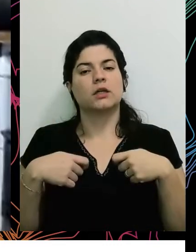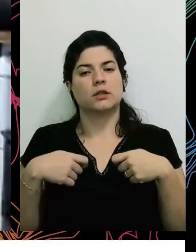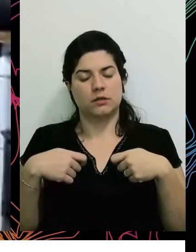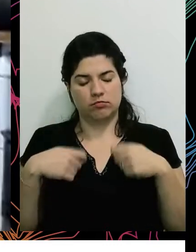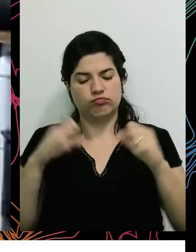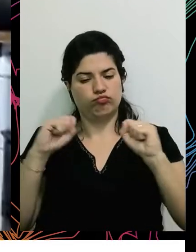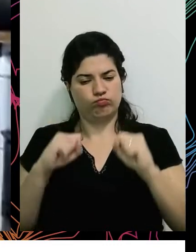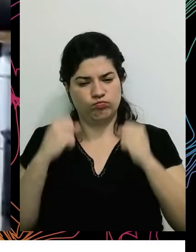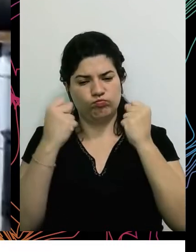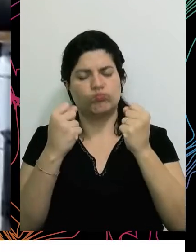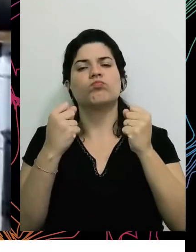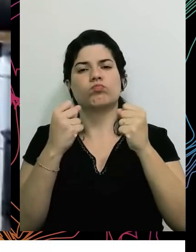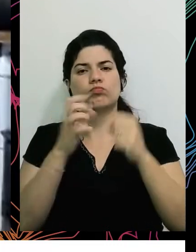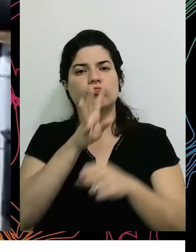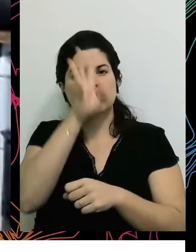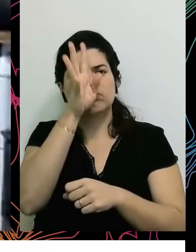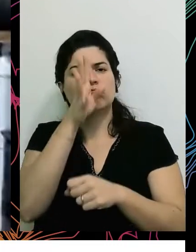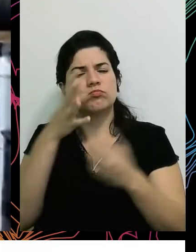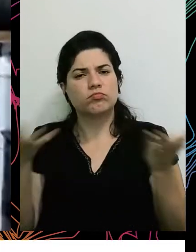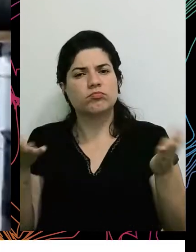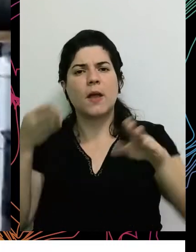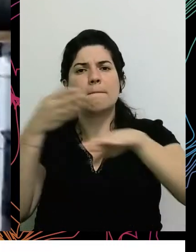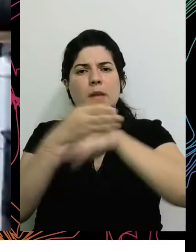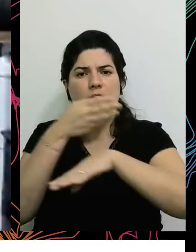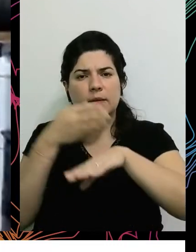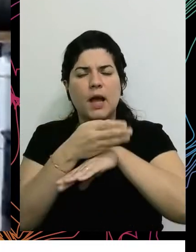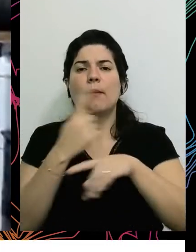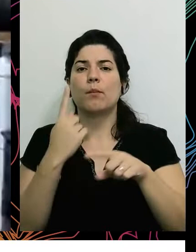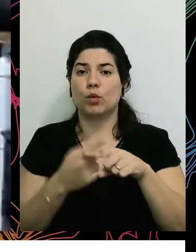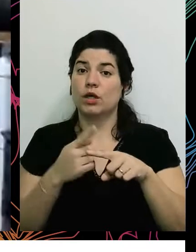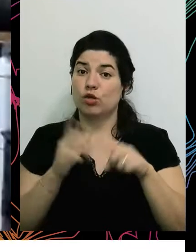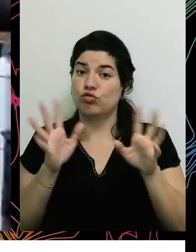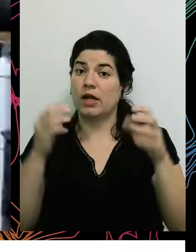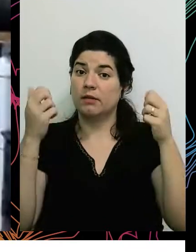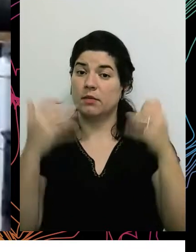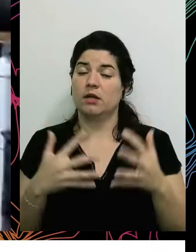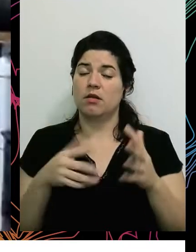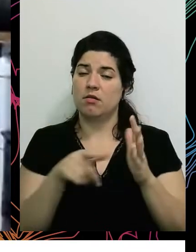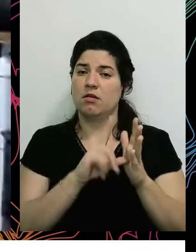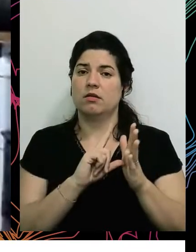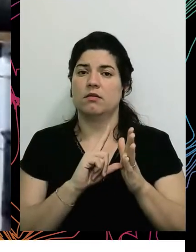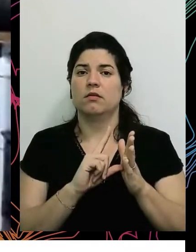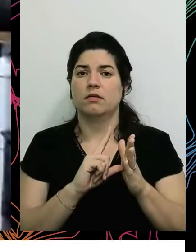e participar, porque, como eu disse anteriormente,